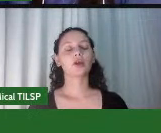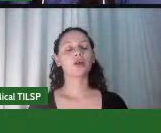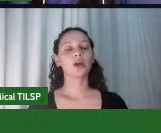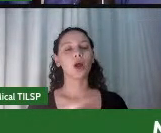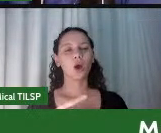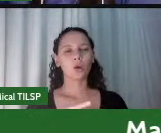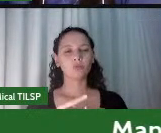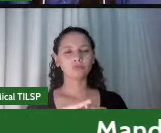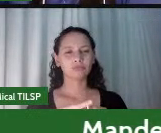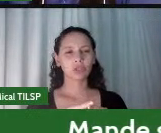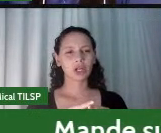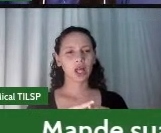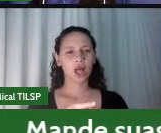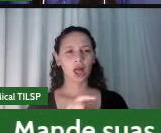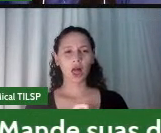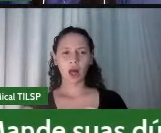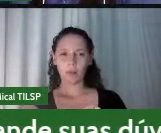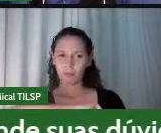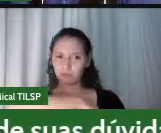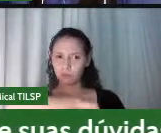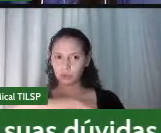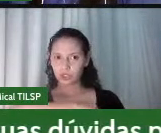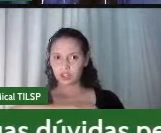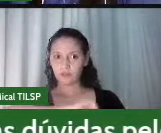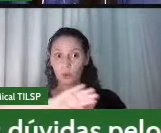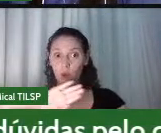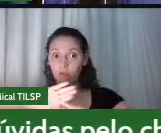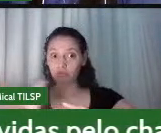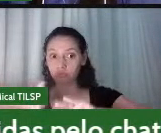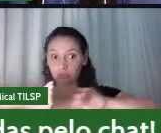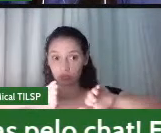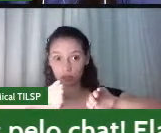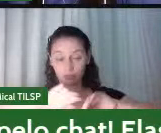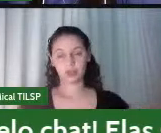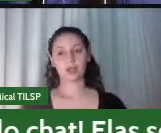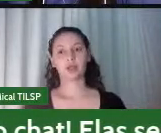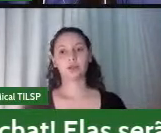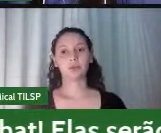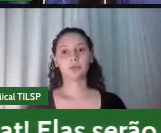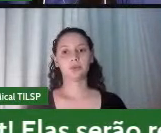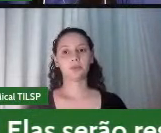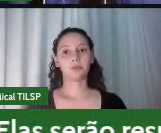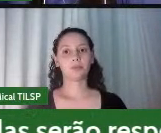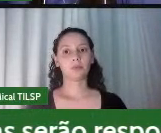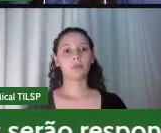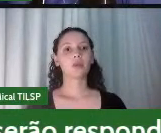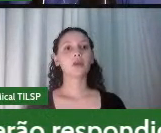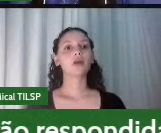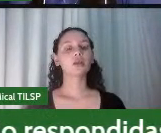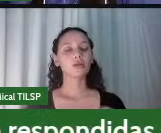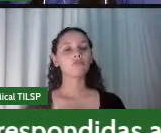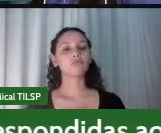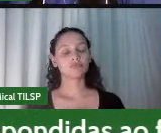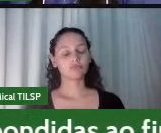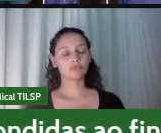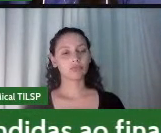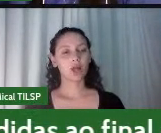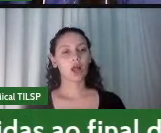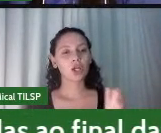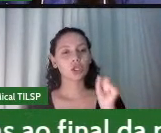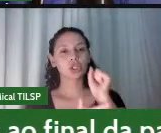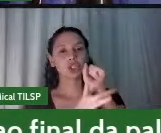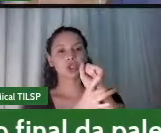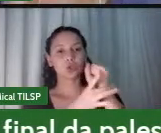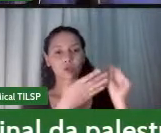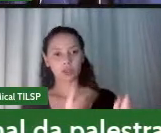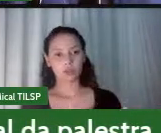perícia é da Polícia Civil, tá, que é separado. Então, a gente tem aí os órgãos aqui da Segurança Pública. Então, em